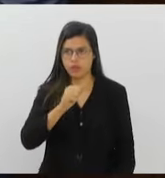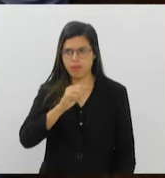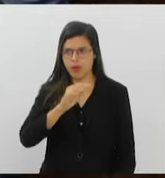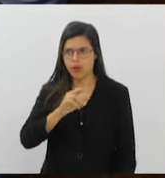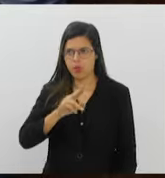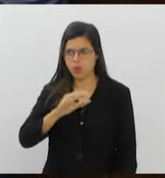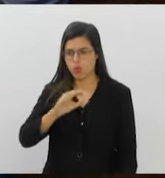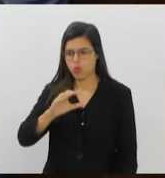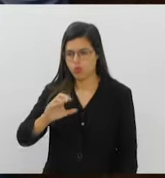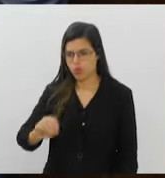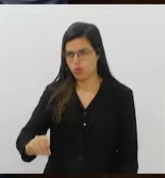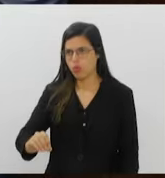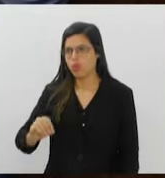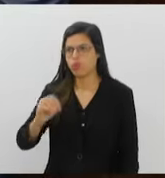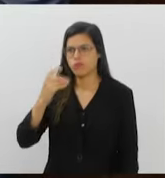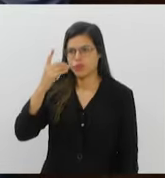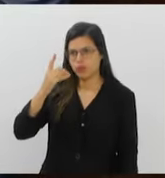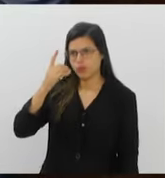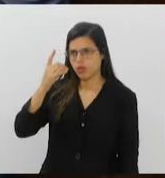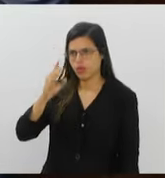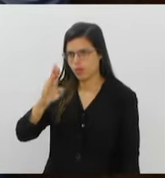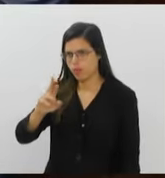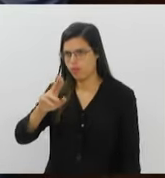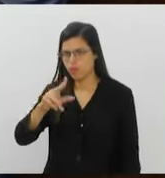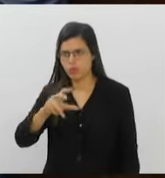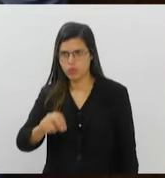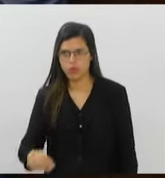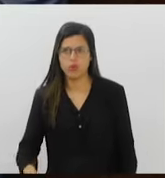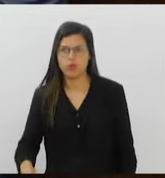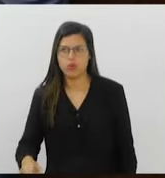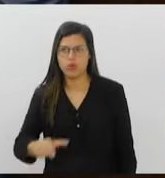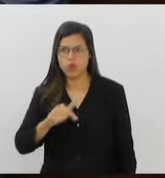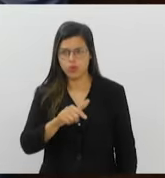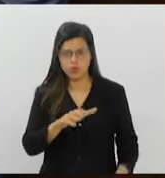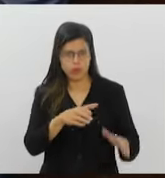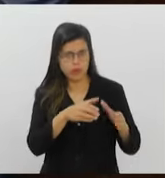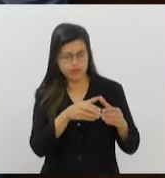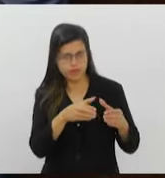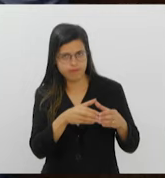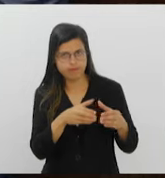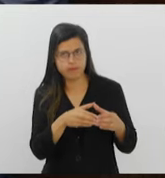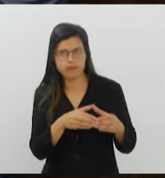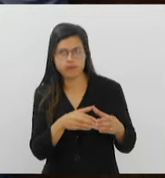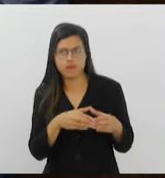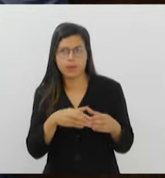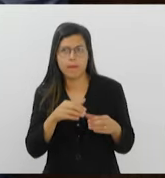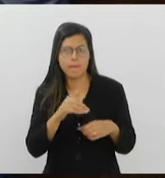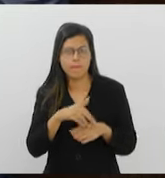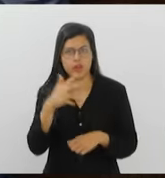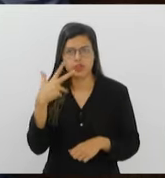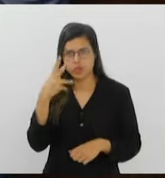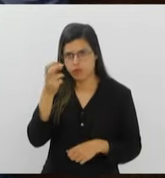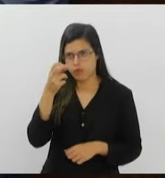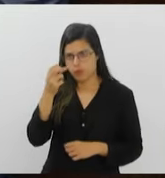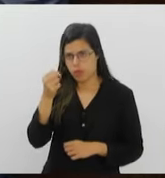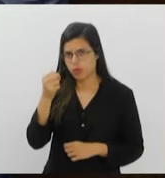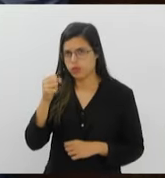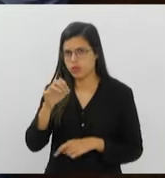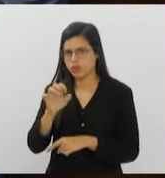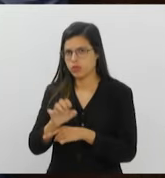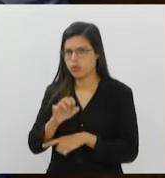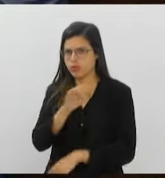Buareto, a cooperativa de Macuco, que é hoje a cooperativa mais forte do estado do Rio de